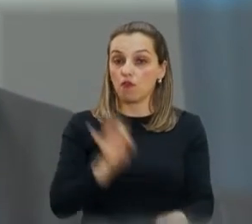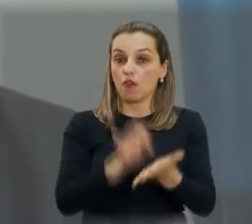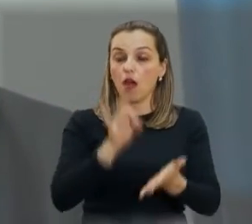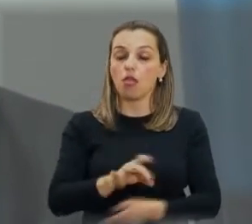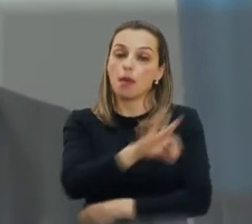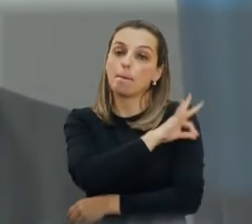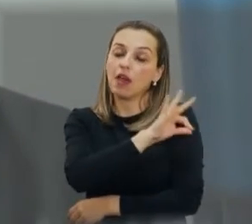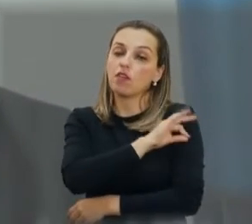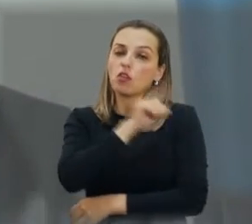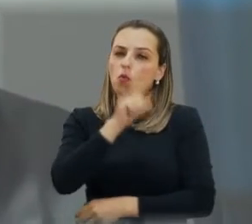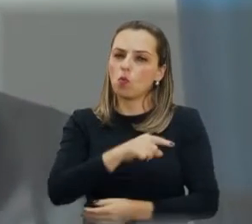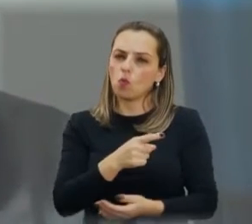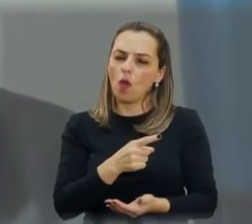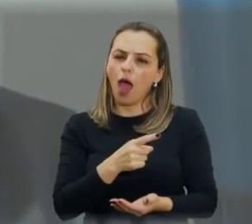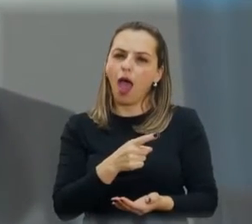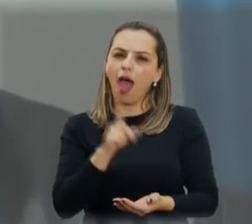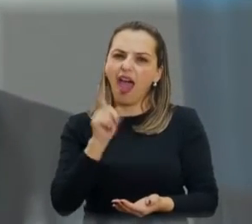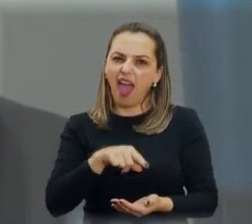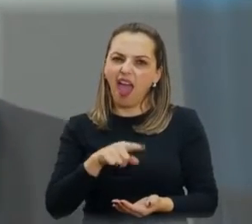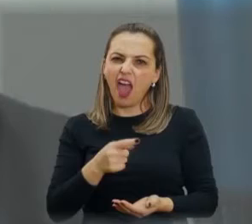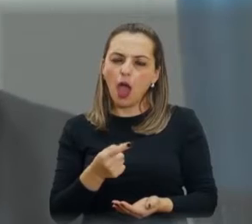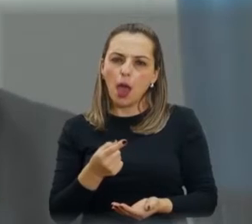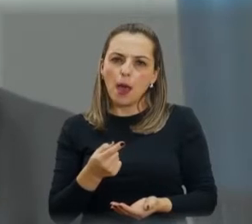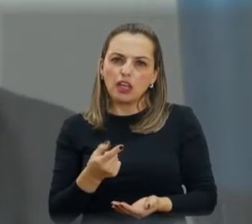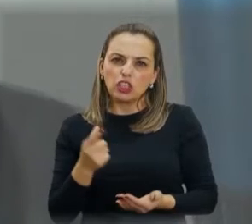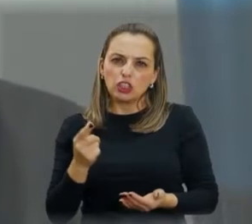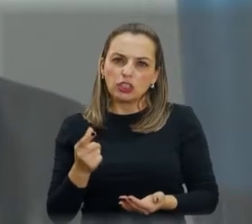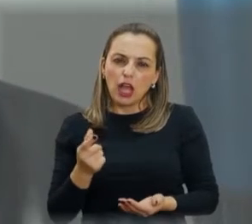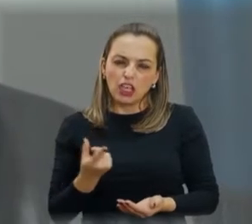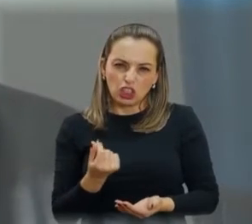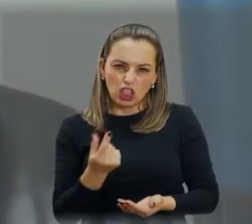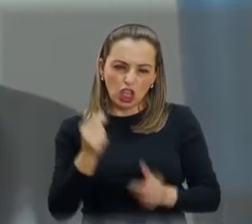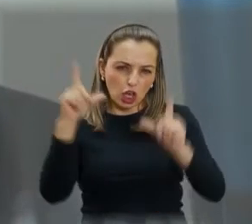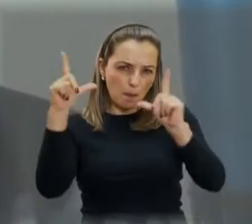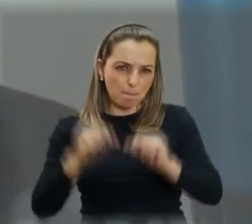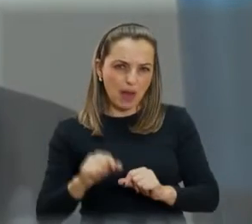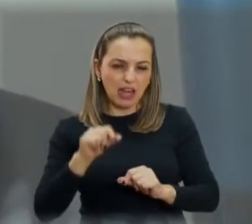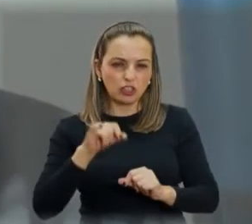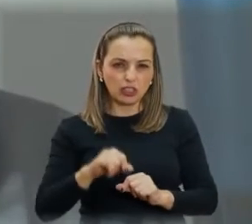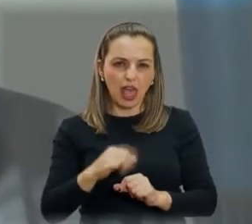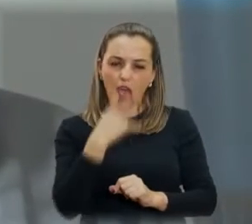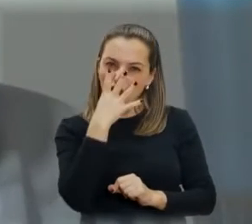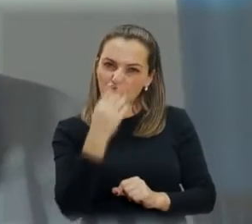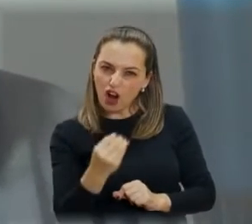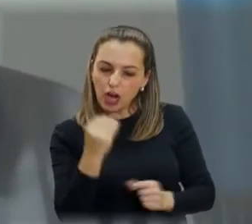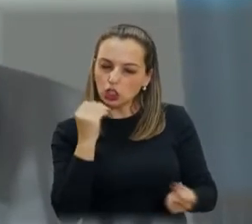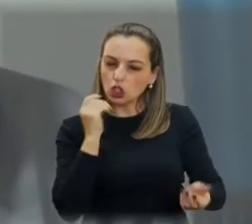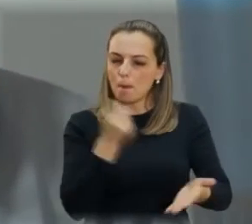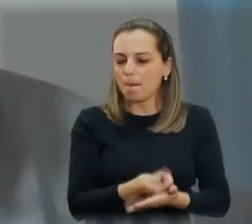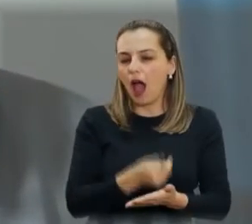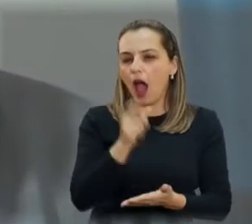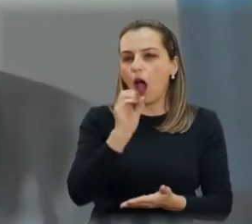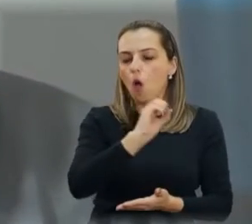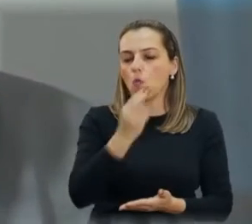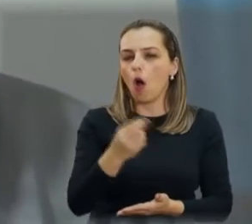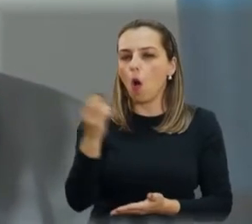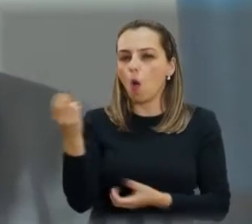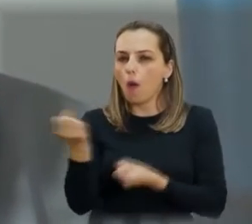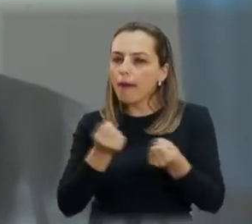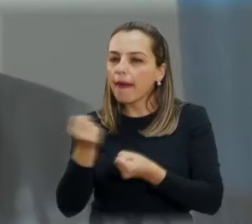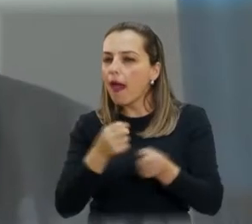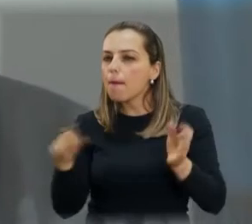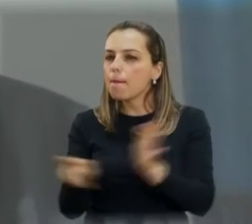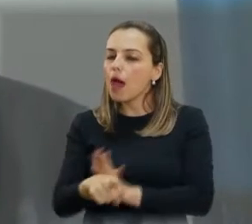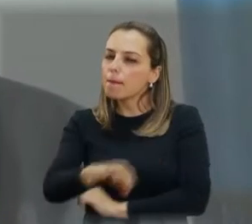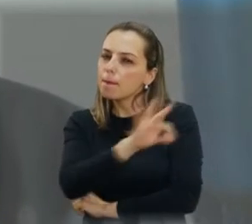barato, por exemplo, comprar-se uma van ou utilizar carros da frota já existente? Quantos funcionários viajam diariamente